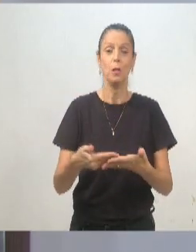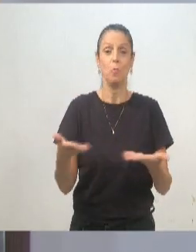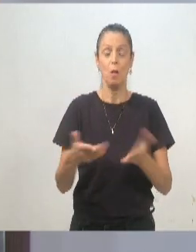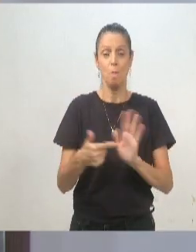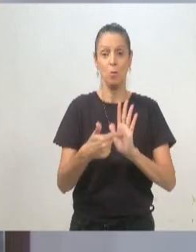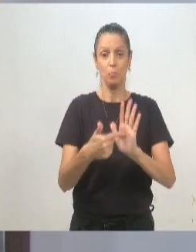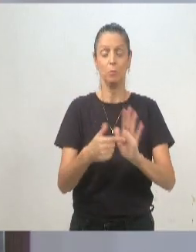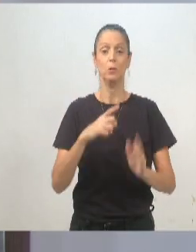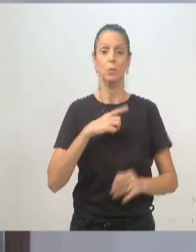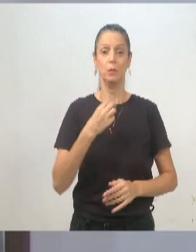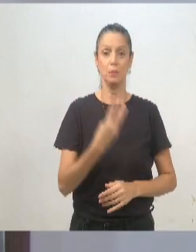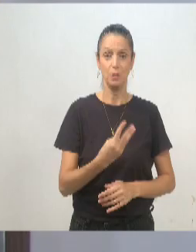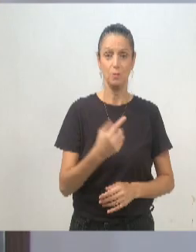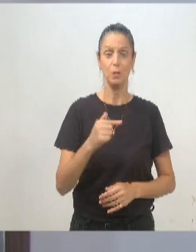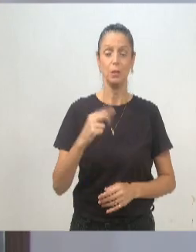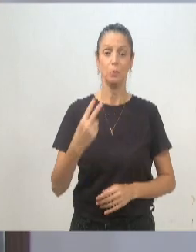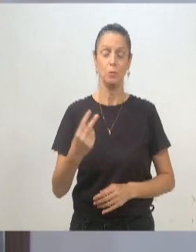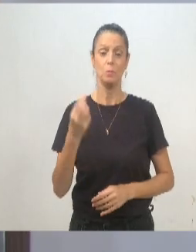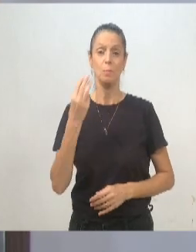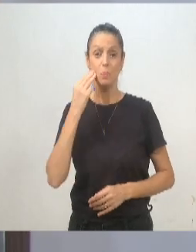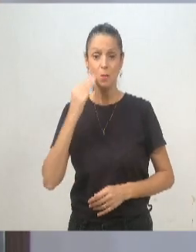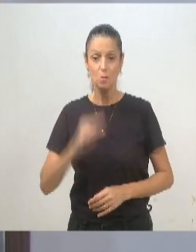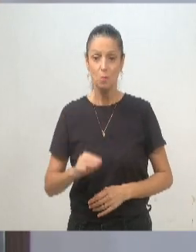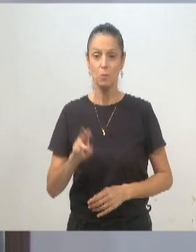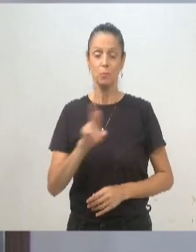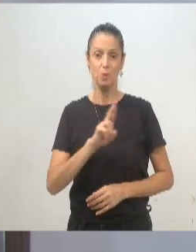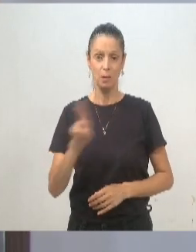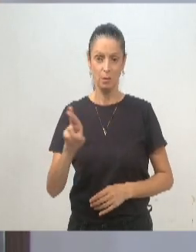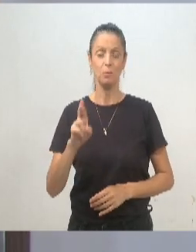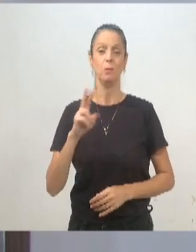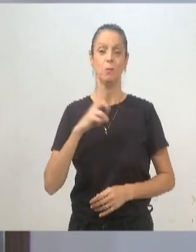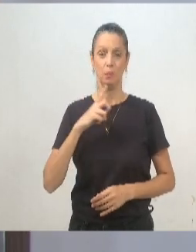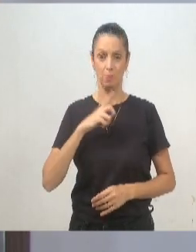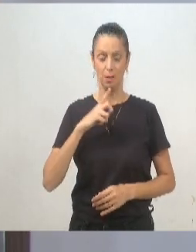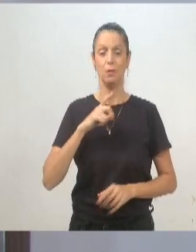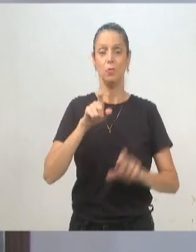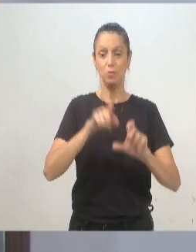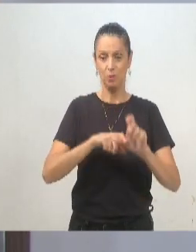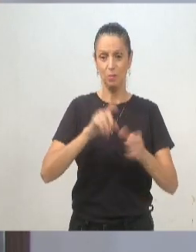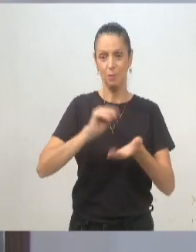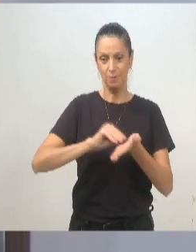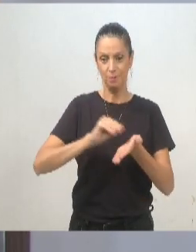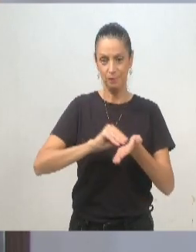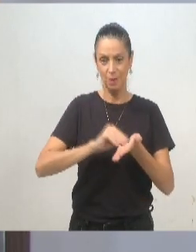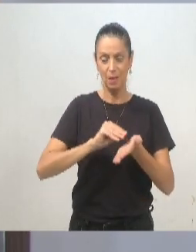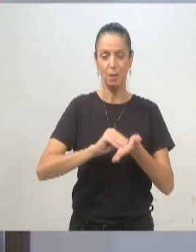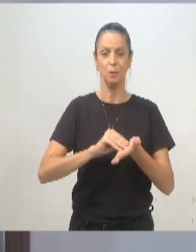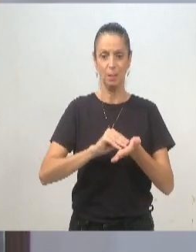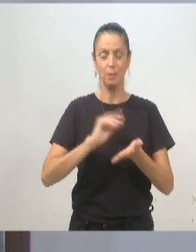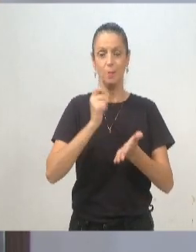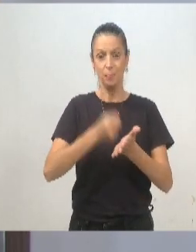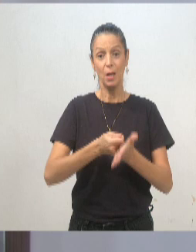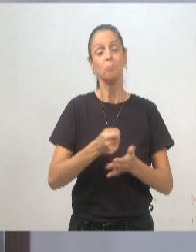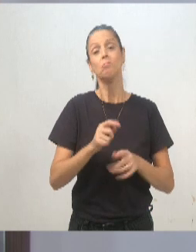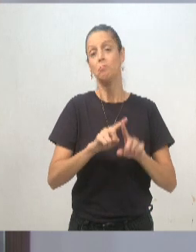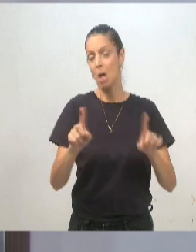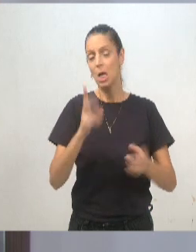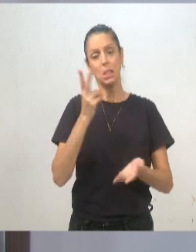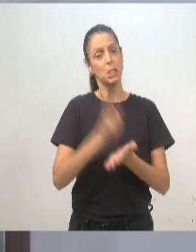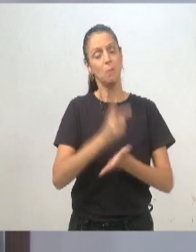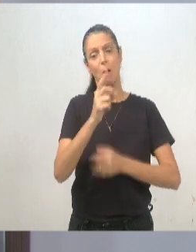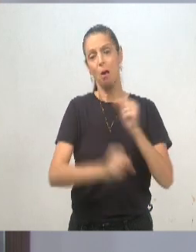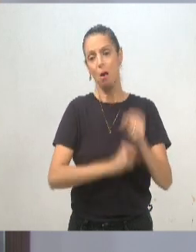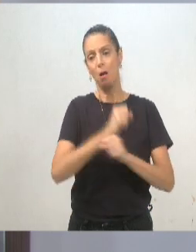de 372 milhões de déficit previsto, né, ele é uma situação que se repete ano após ano